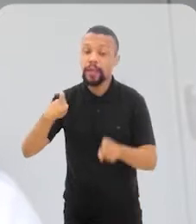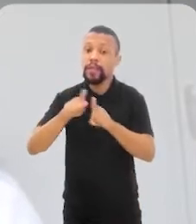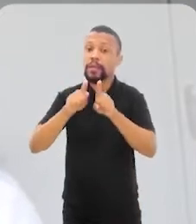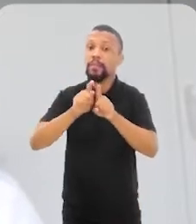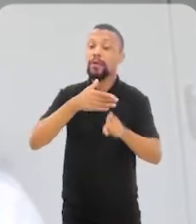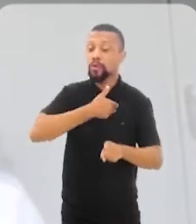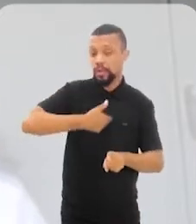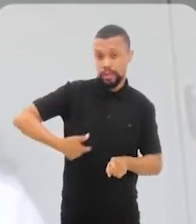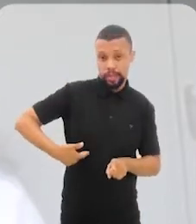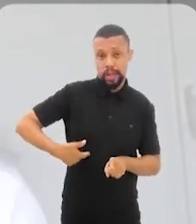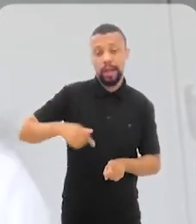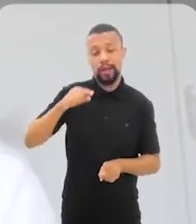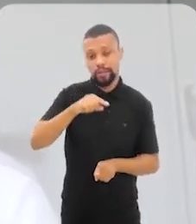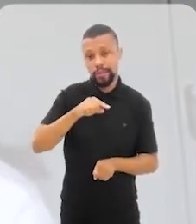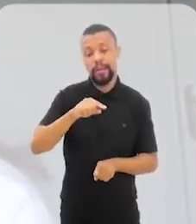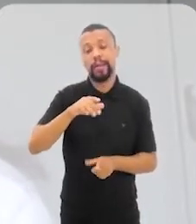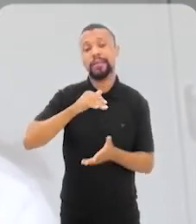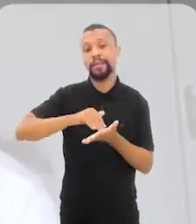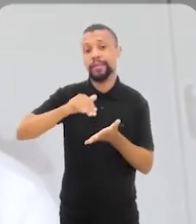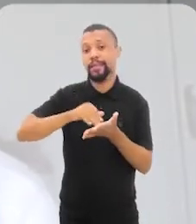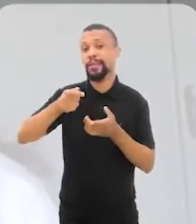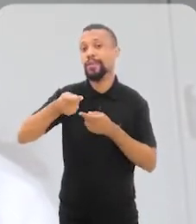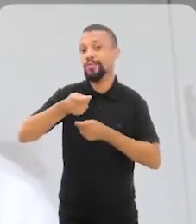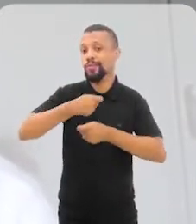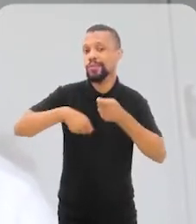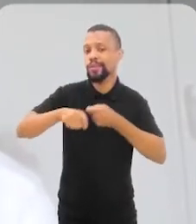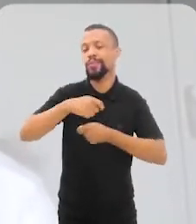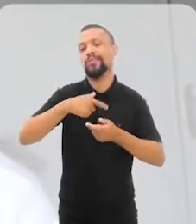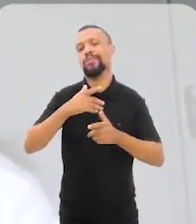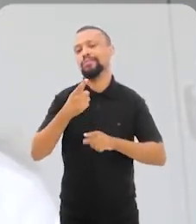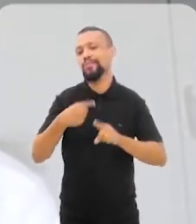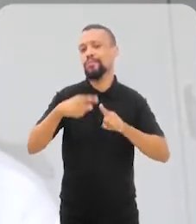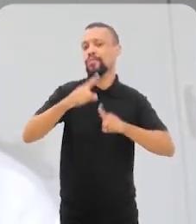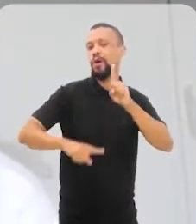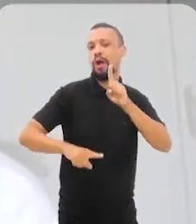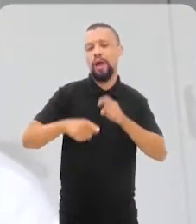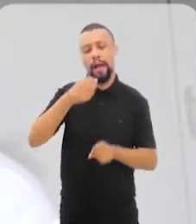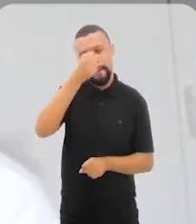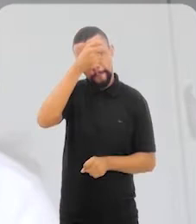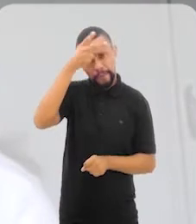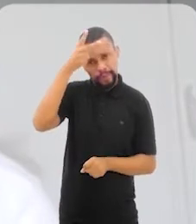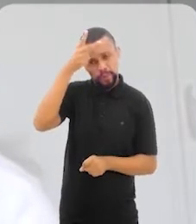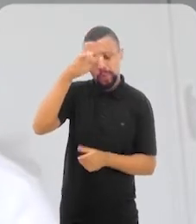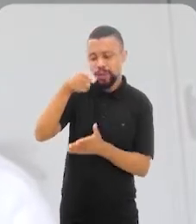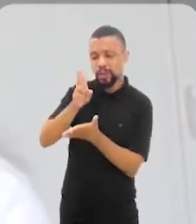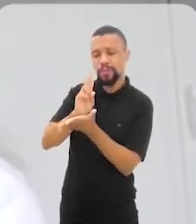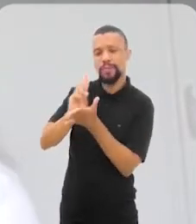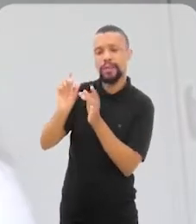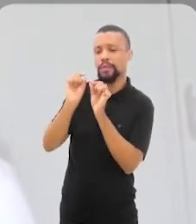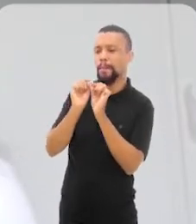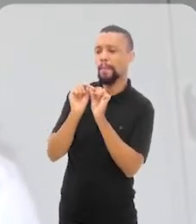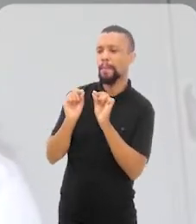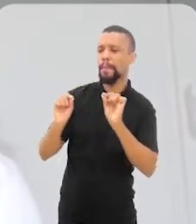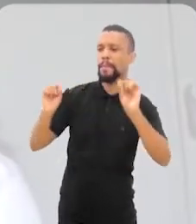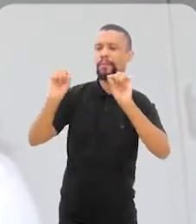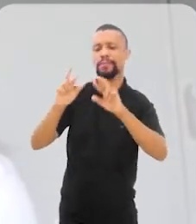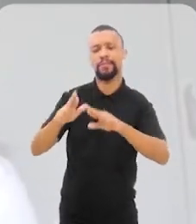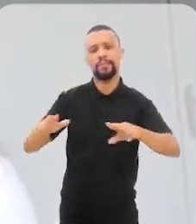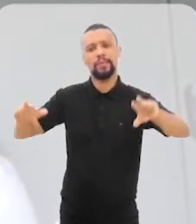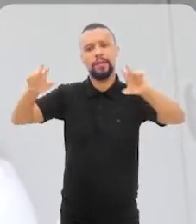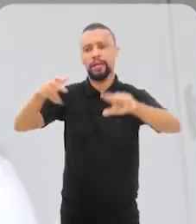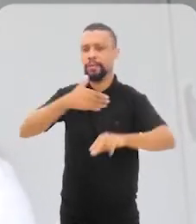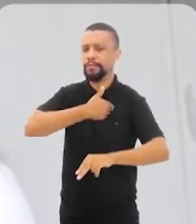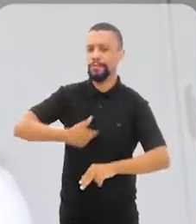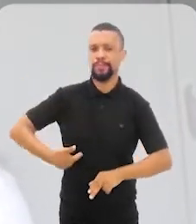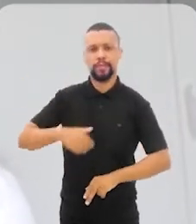Governo do Estado via Secretaria de Desenvolvimento Econômico. Além de prefeituras, né, universidades diversas espalhadas